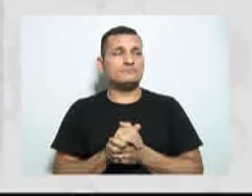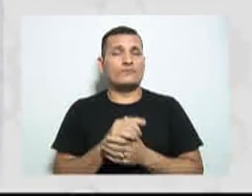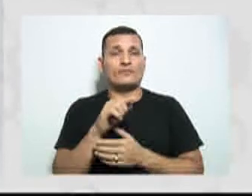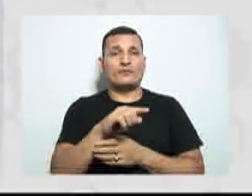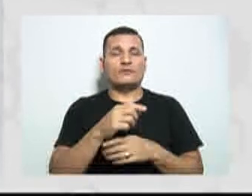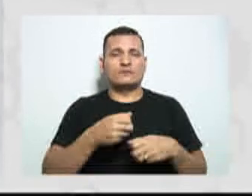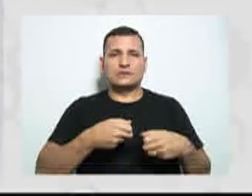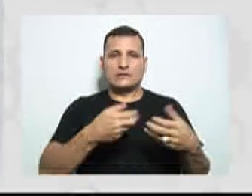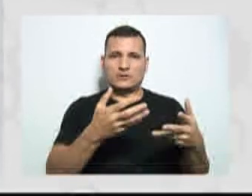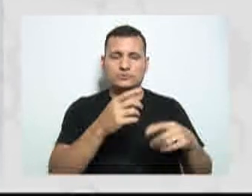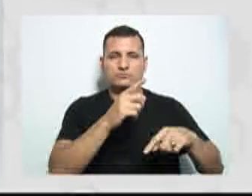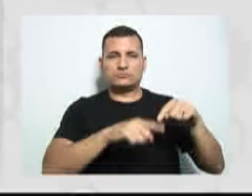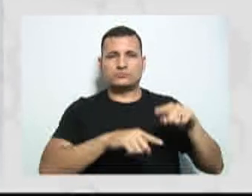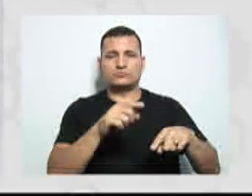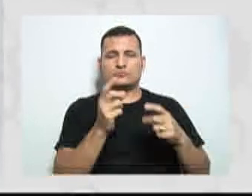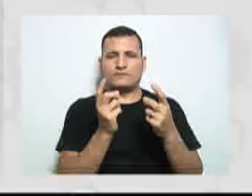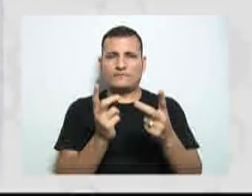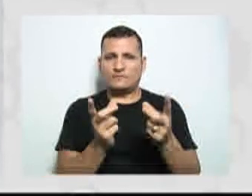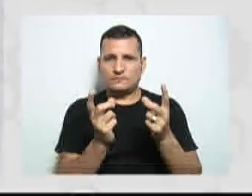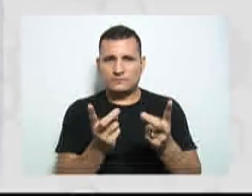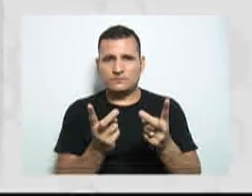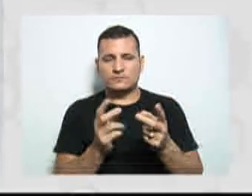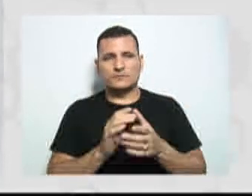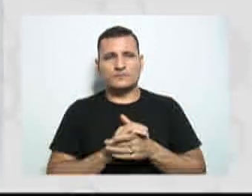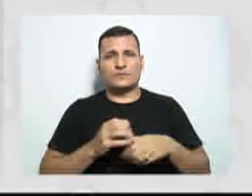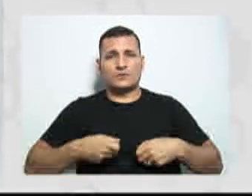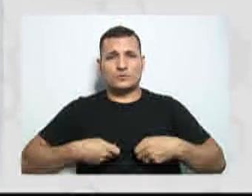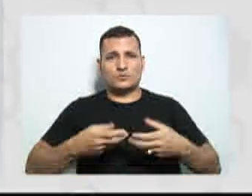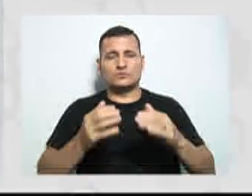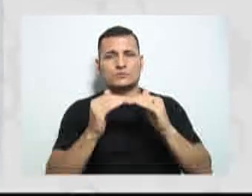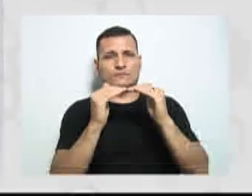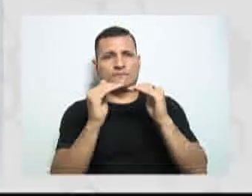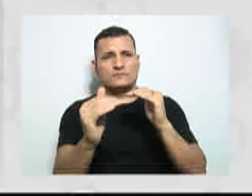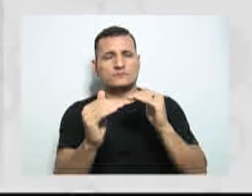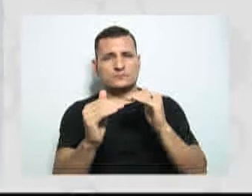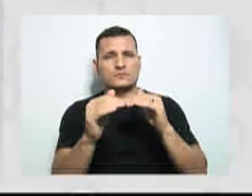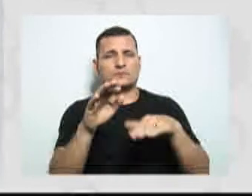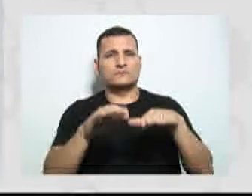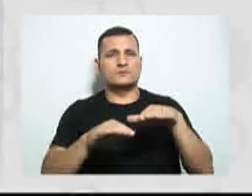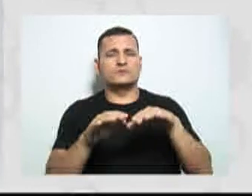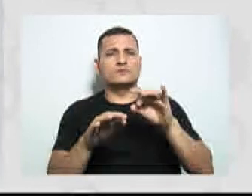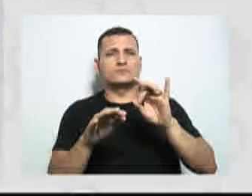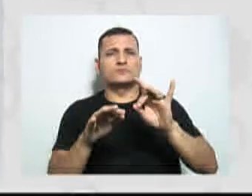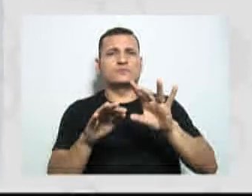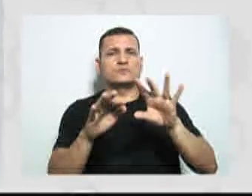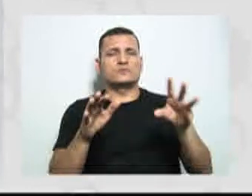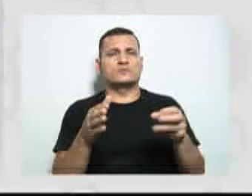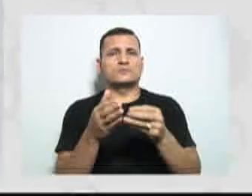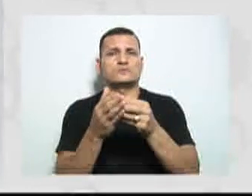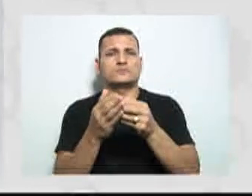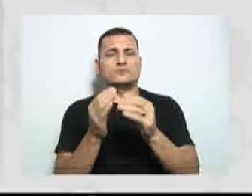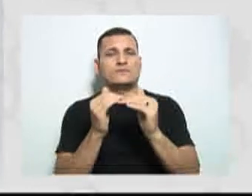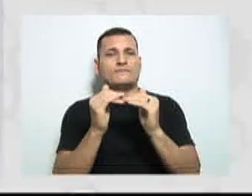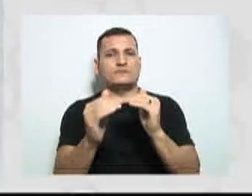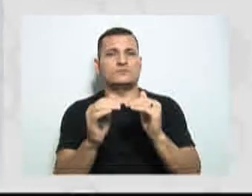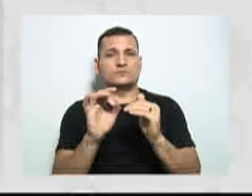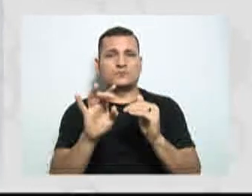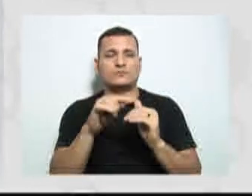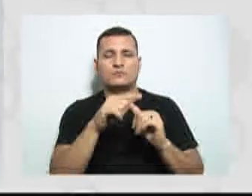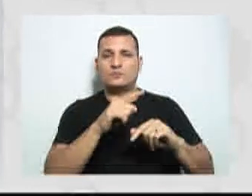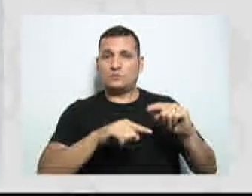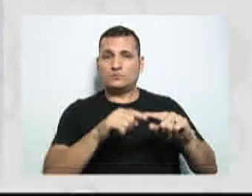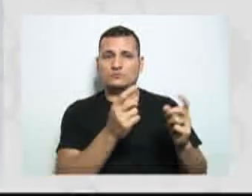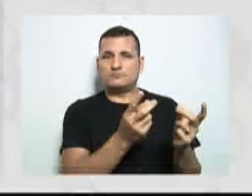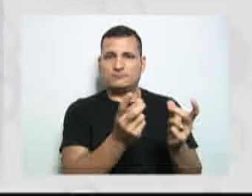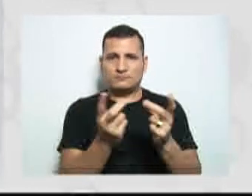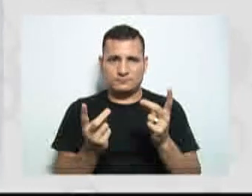dos produtos vendidos, os custos fixos, você aloca somente os custos fixos dos produtos que foram vendidos.